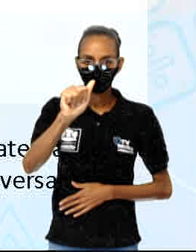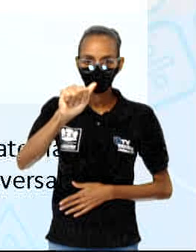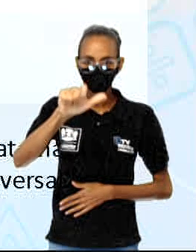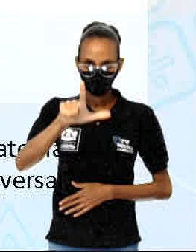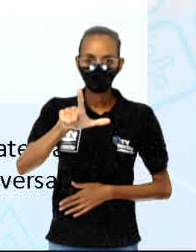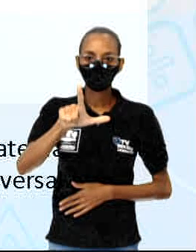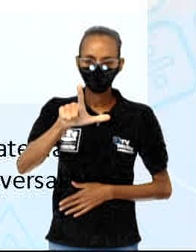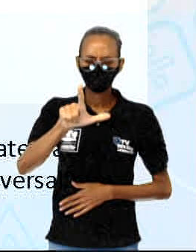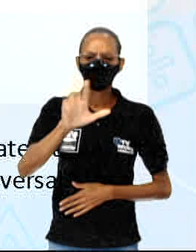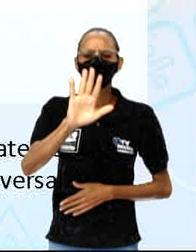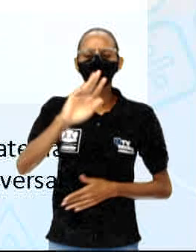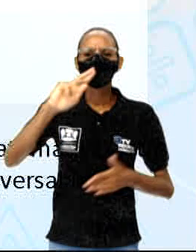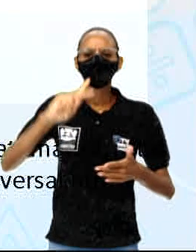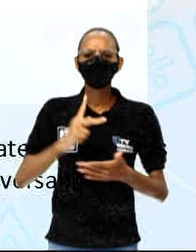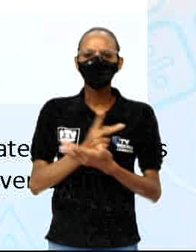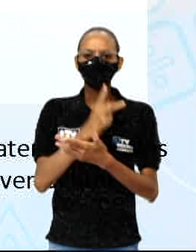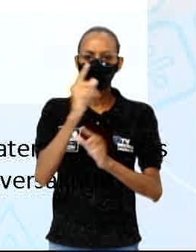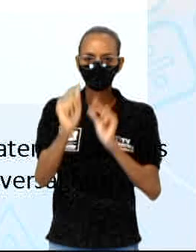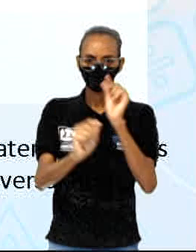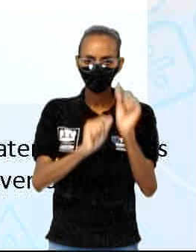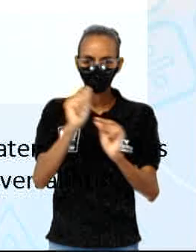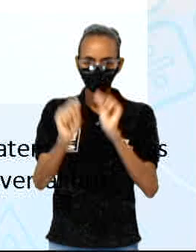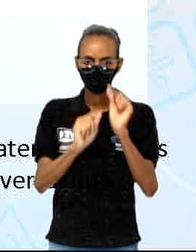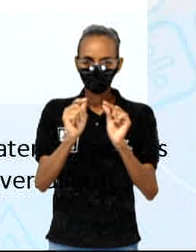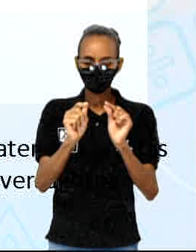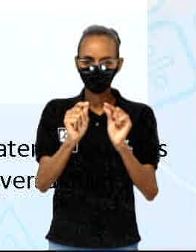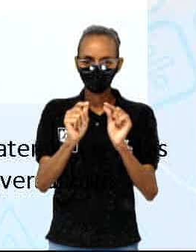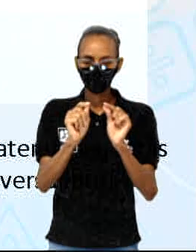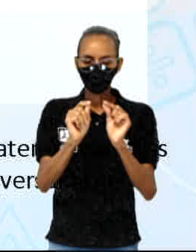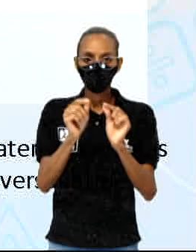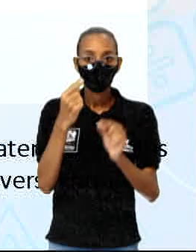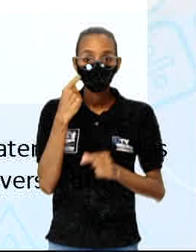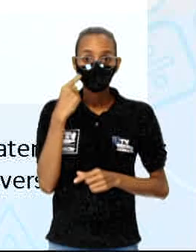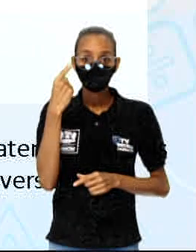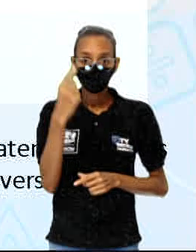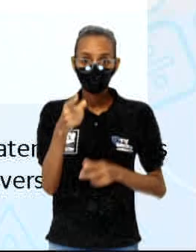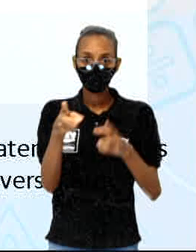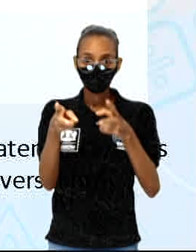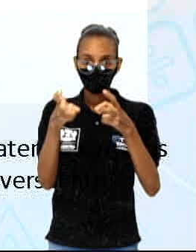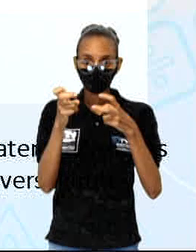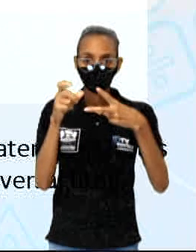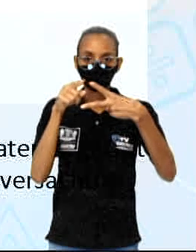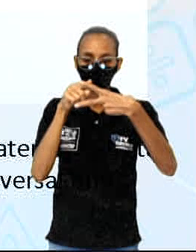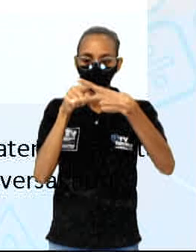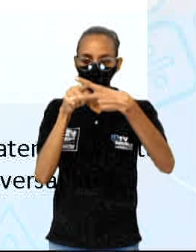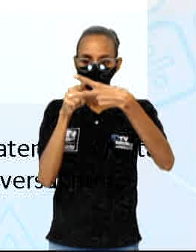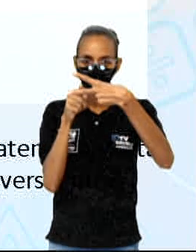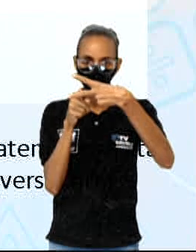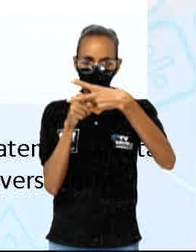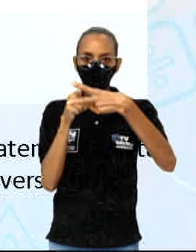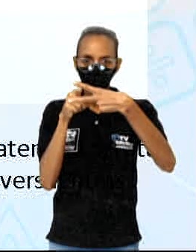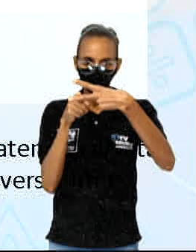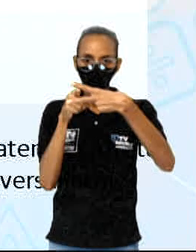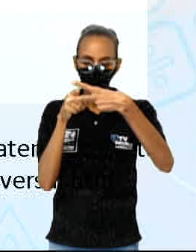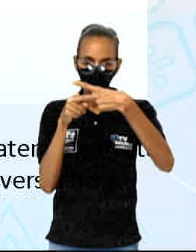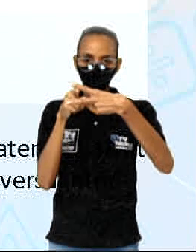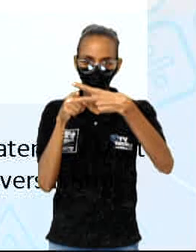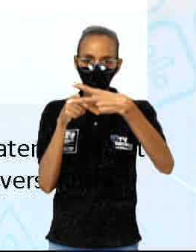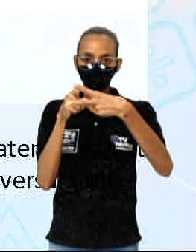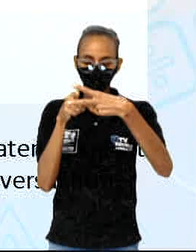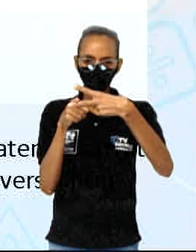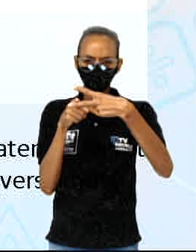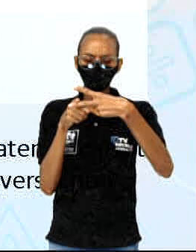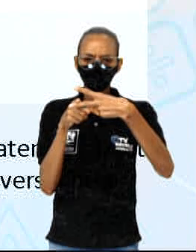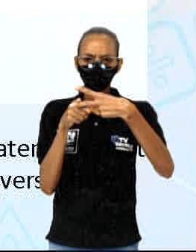acontece? São formados ângulos em função dessa situação. Se a gente observar aqui, ó, quando